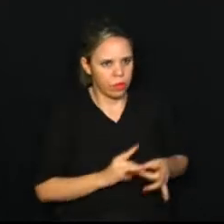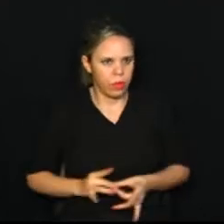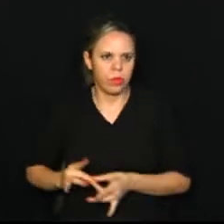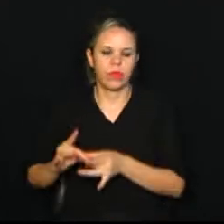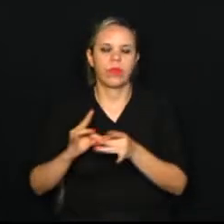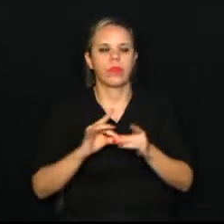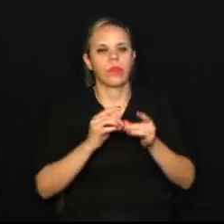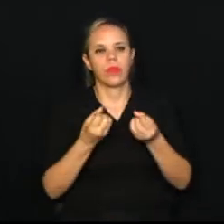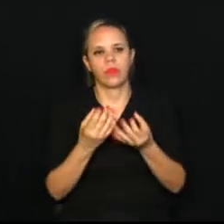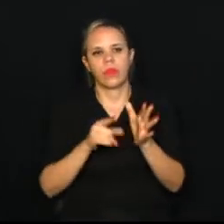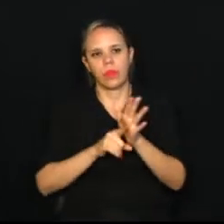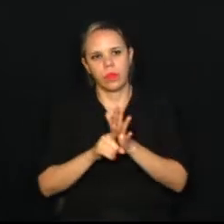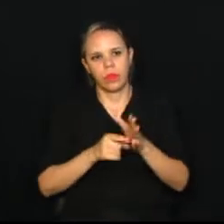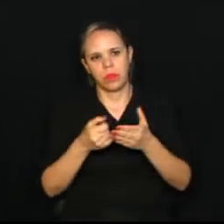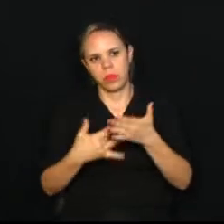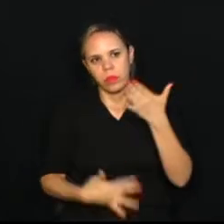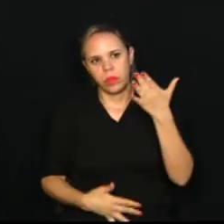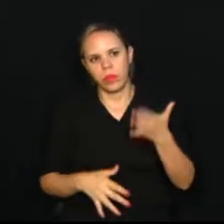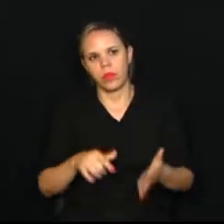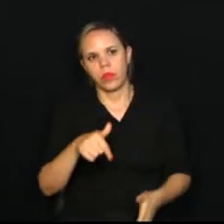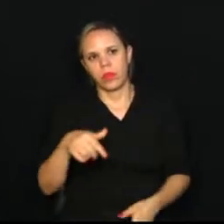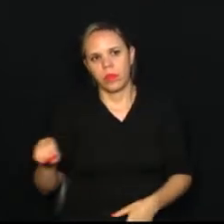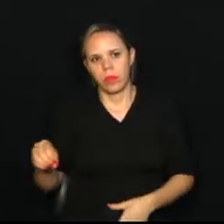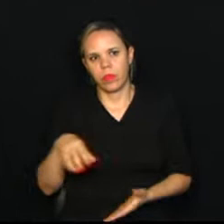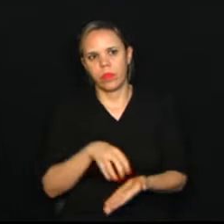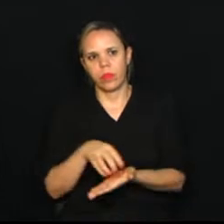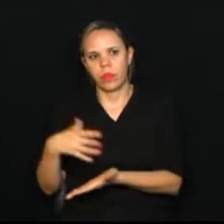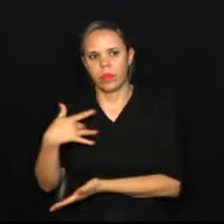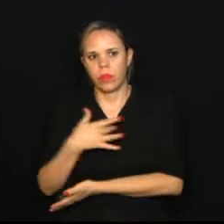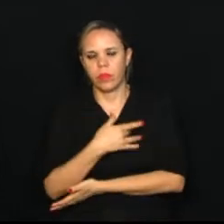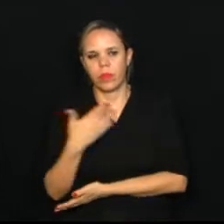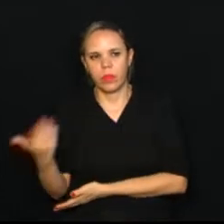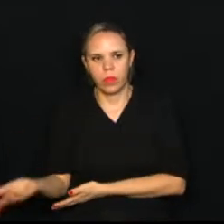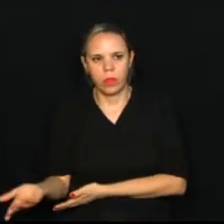infinitas informações, 70 unidades de saúde,